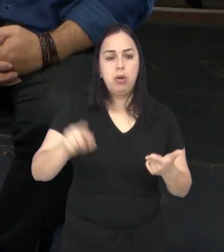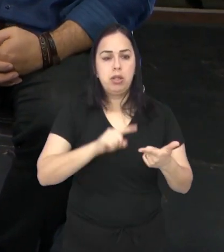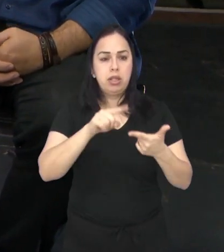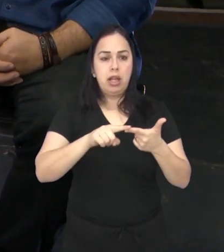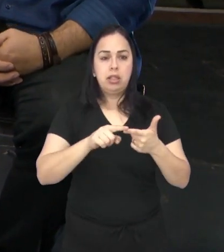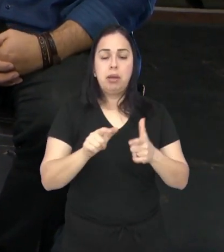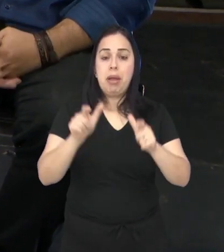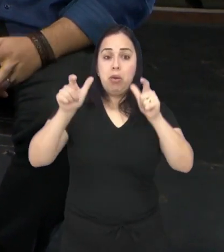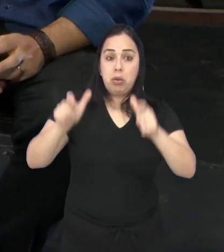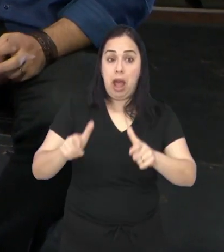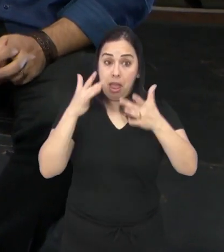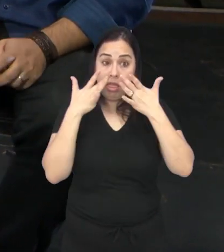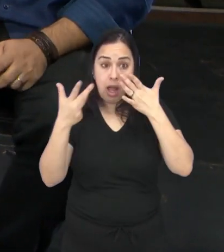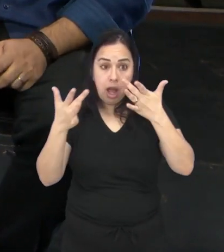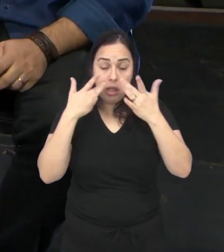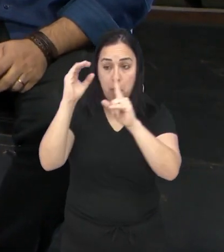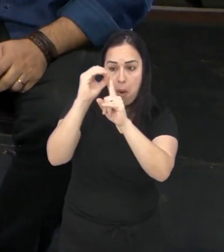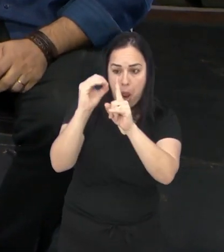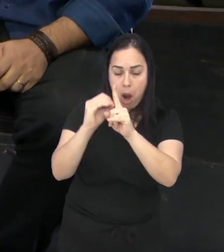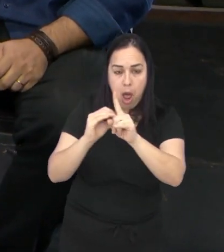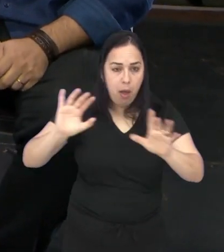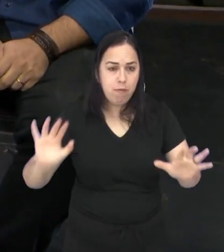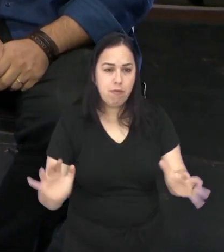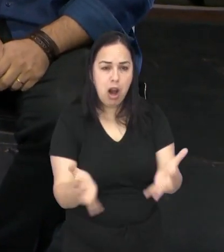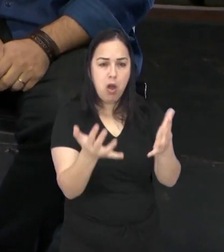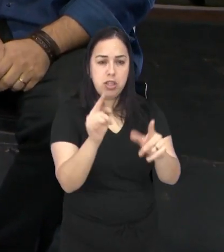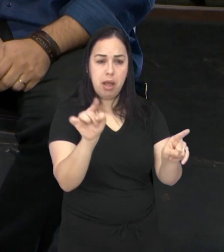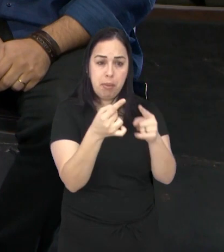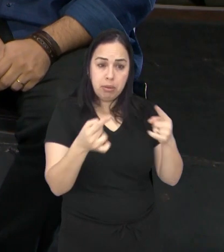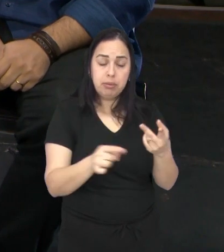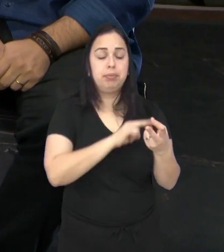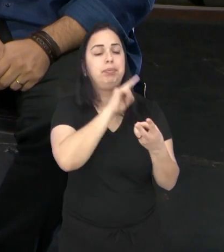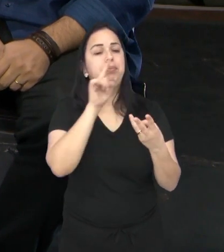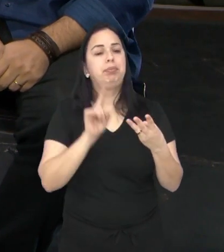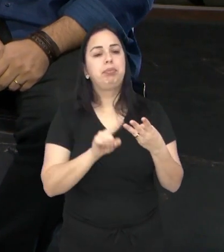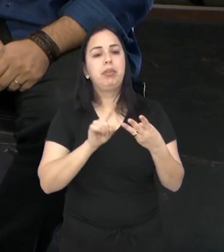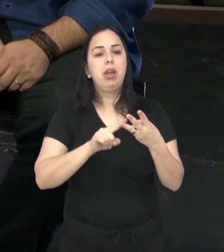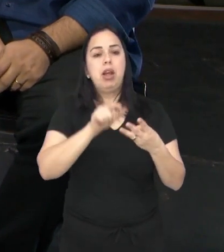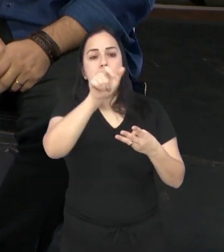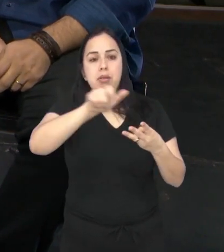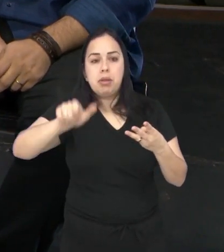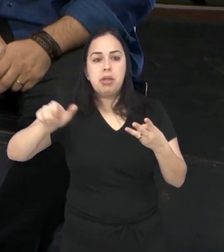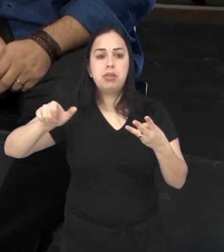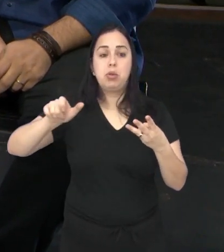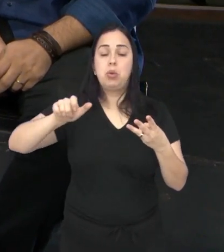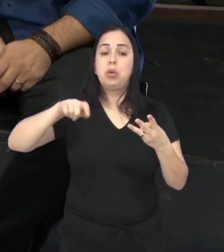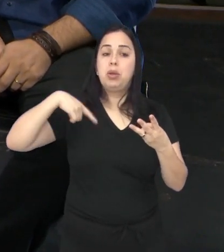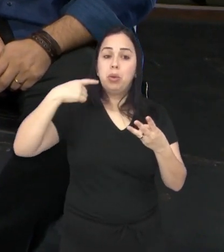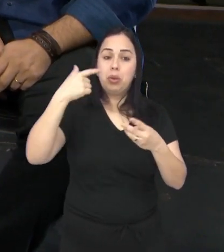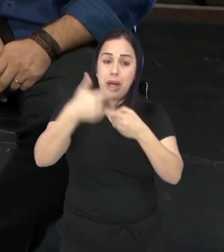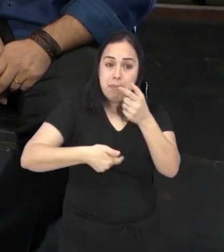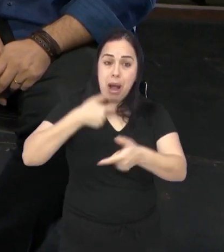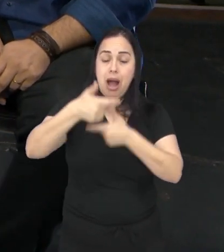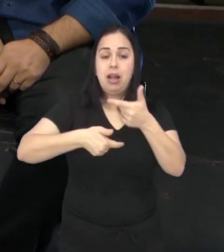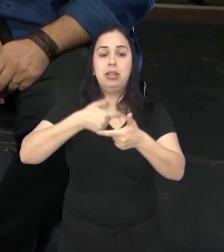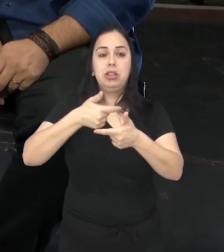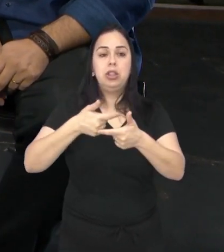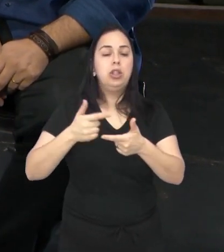você está valorizando isso, você está valorizando os artistas, o trabalho deles. Então, assim, todos ganham com isso.